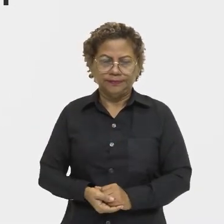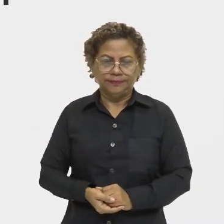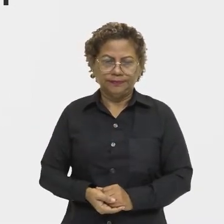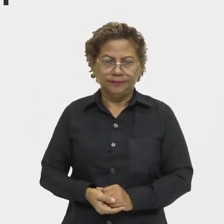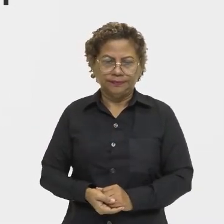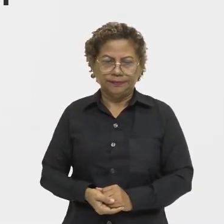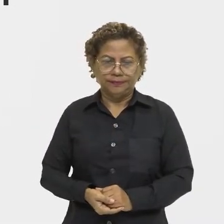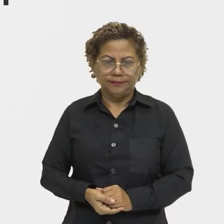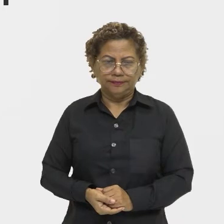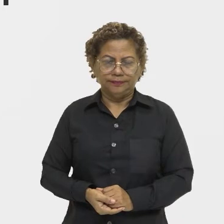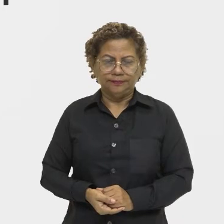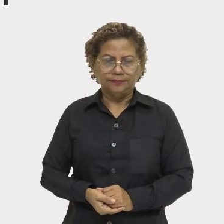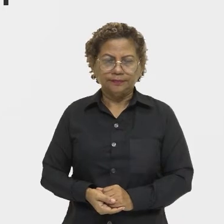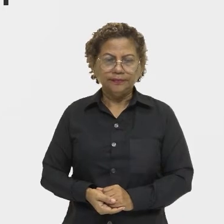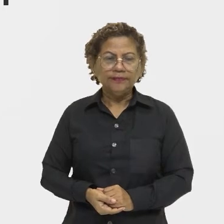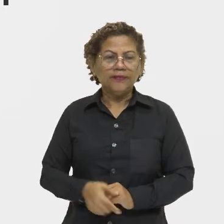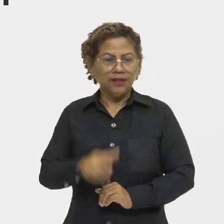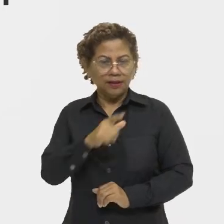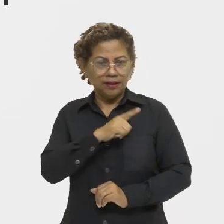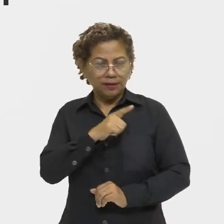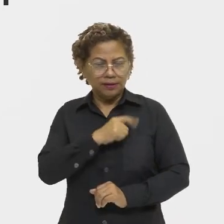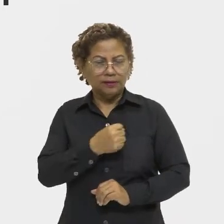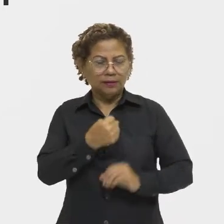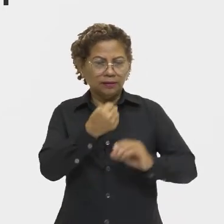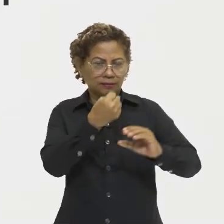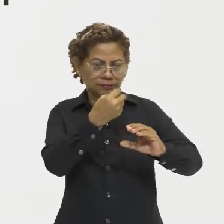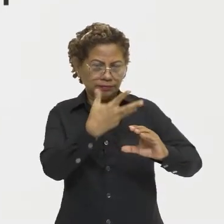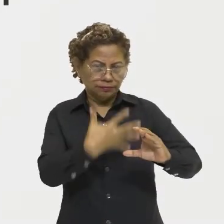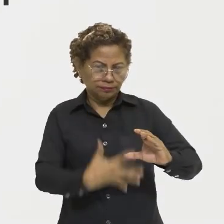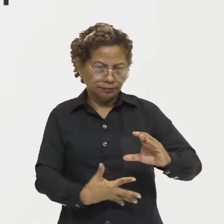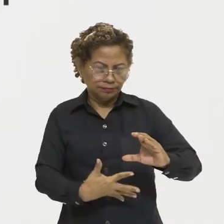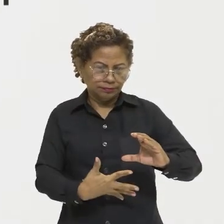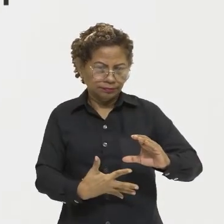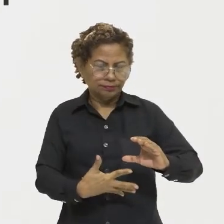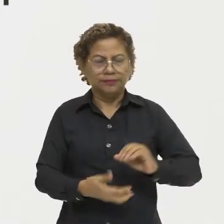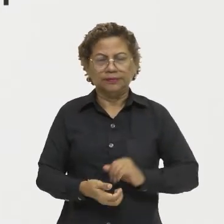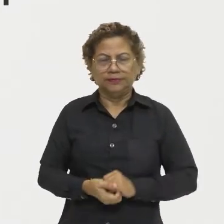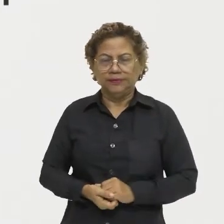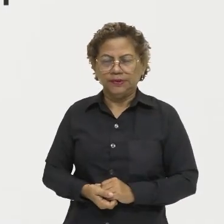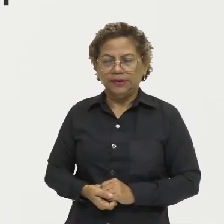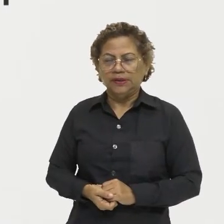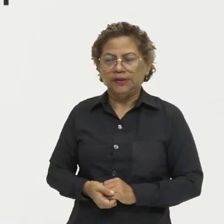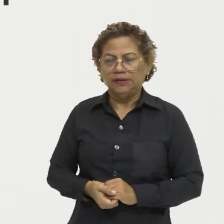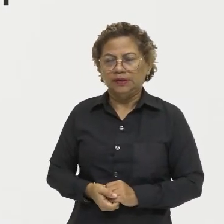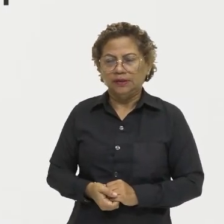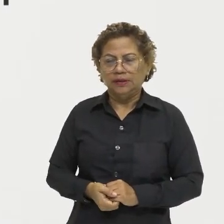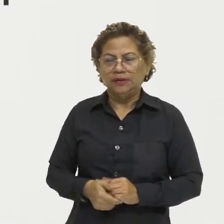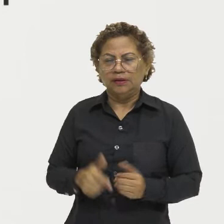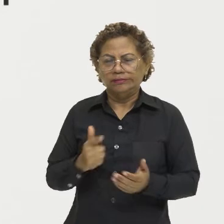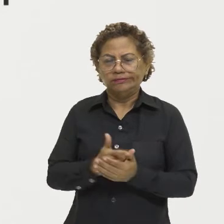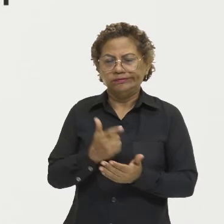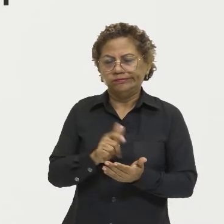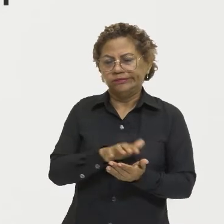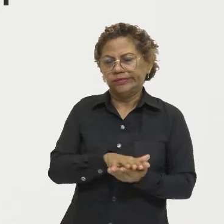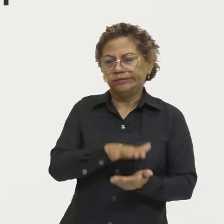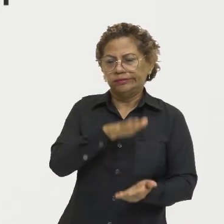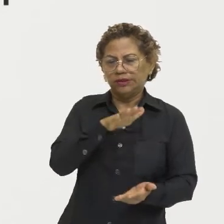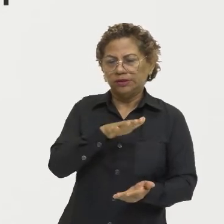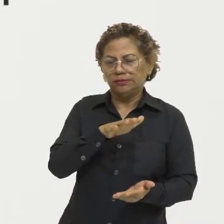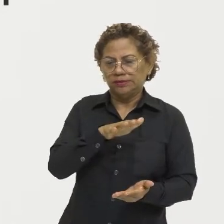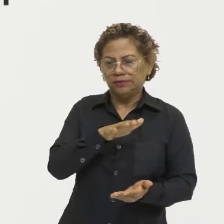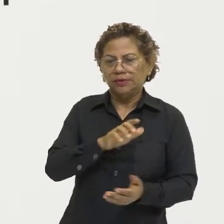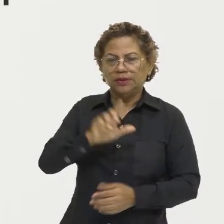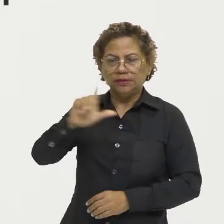é caracterizada, né, nas obras literárias, né, que possui como marca a utilização do